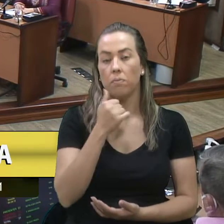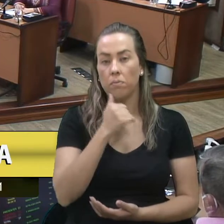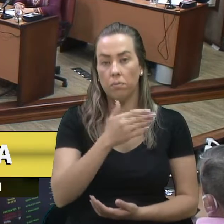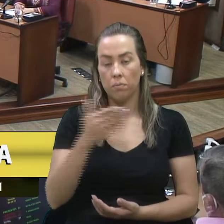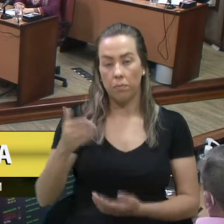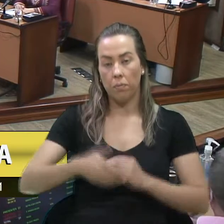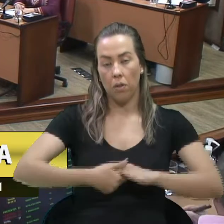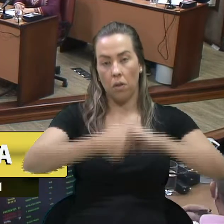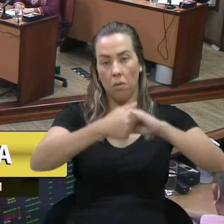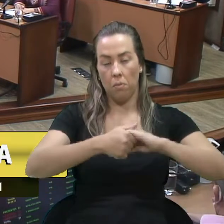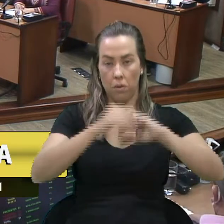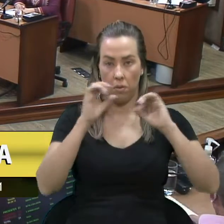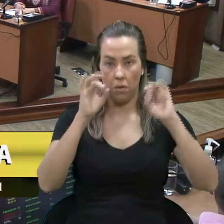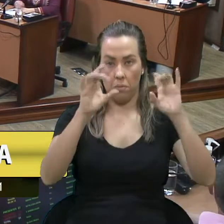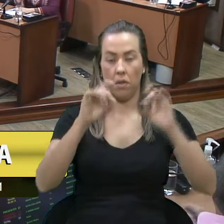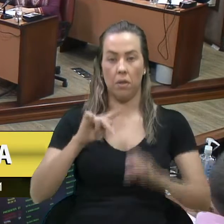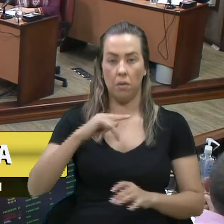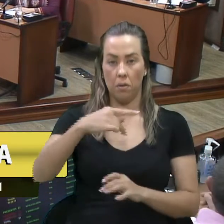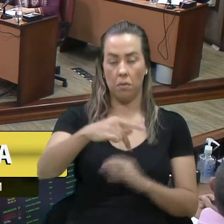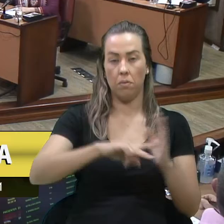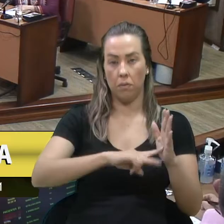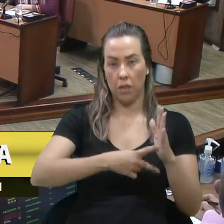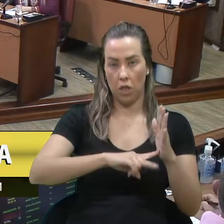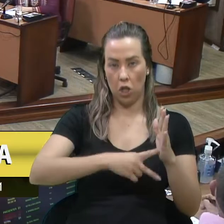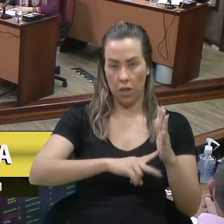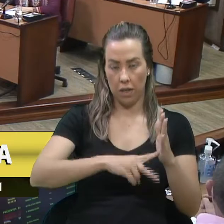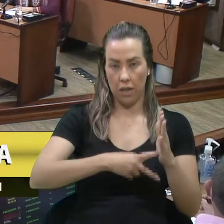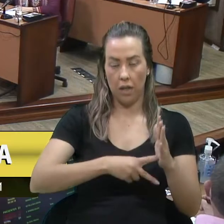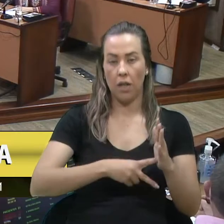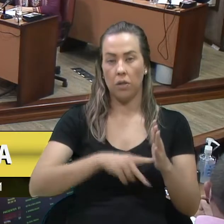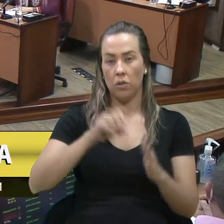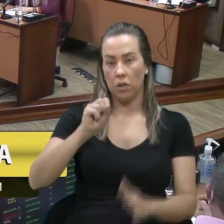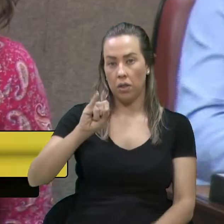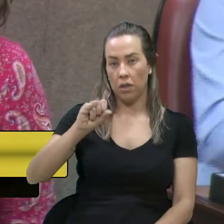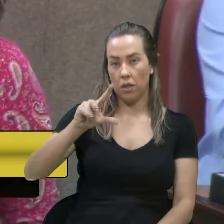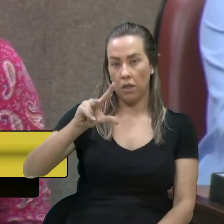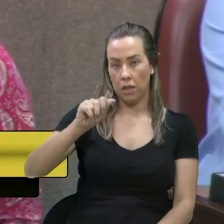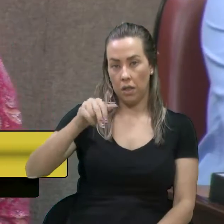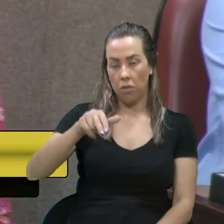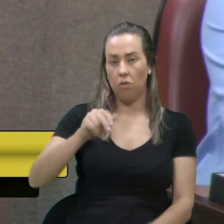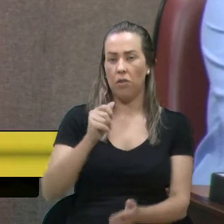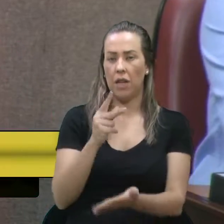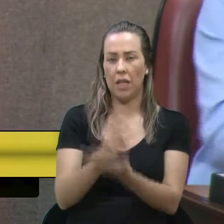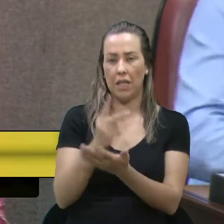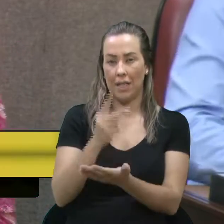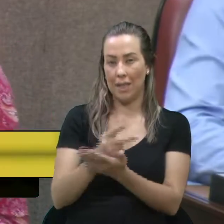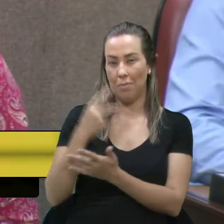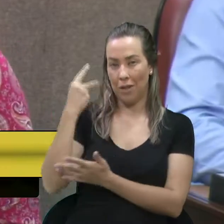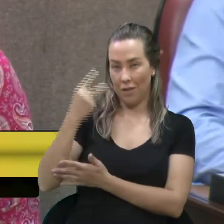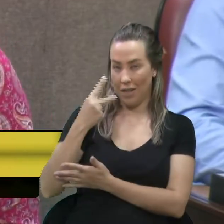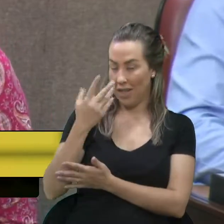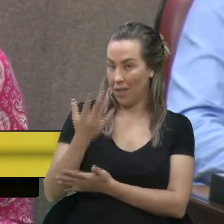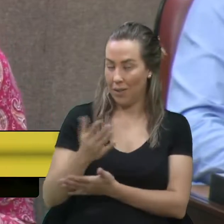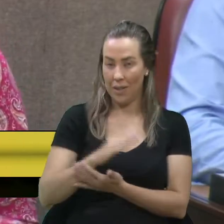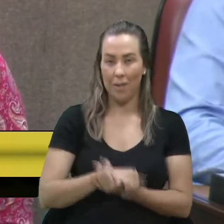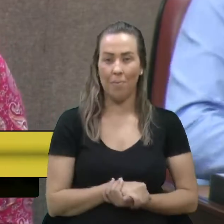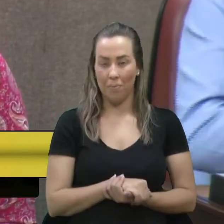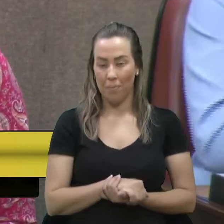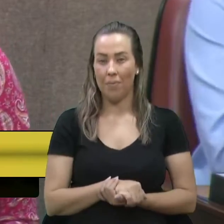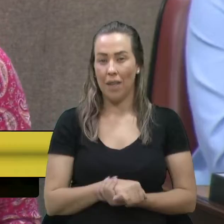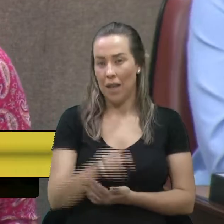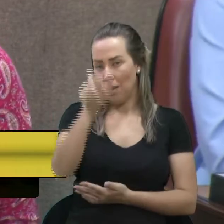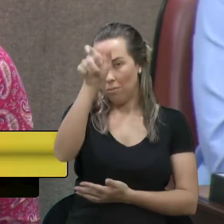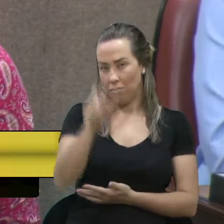um cumprimento especial à nossa presidente do Sindicerv, Silvana Piroli, sempre vereadora, né? Acho que na pessoa